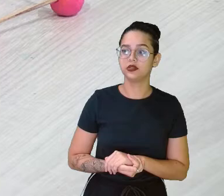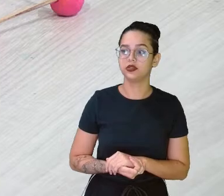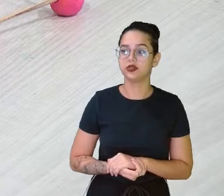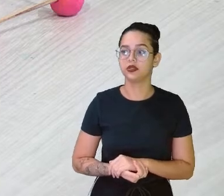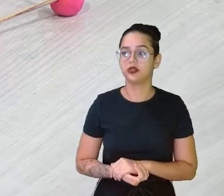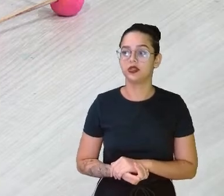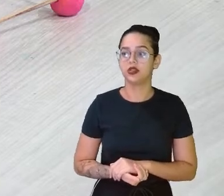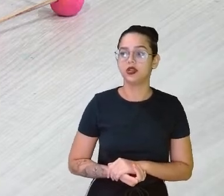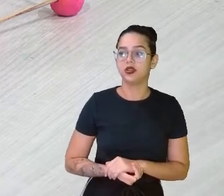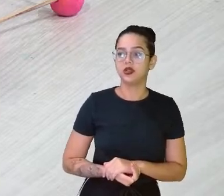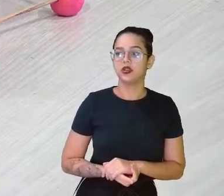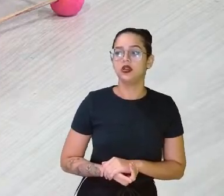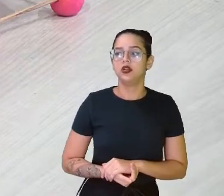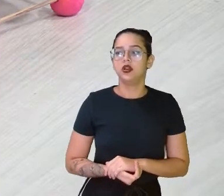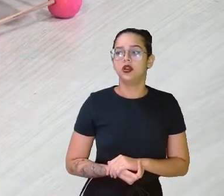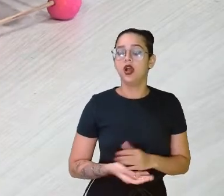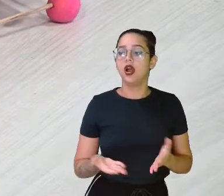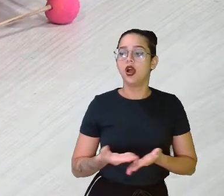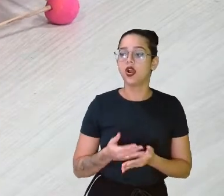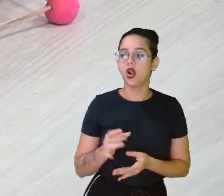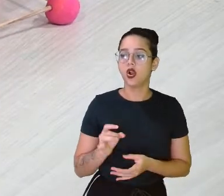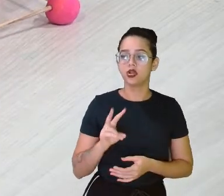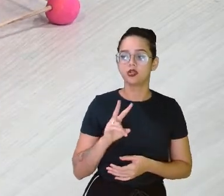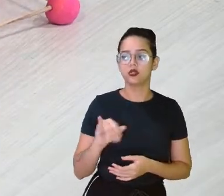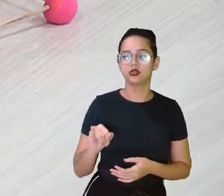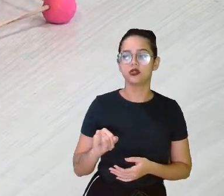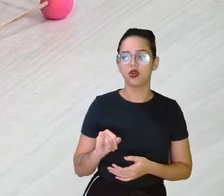E agora, minha gente? A gente só vai